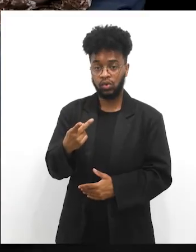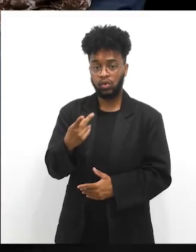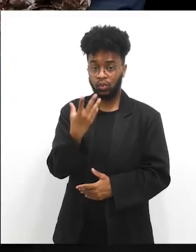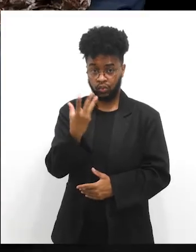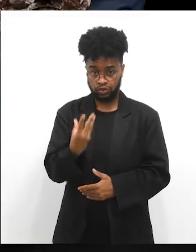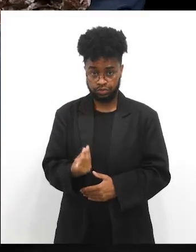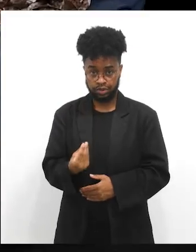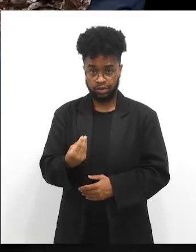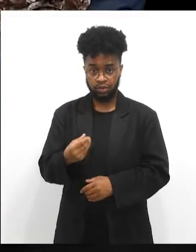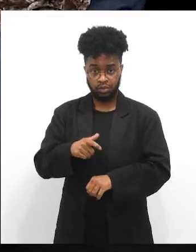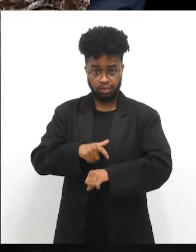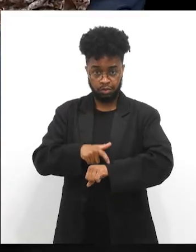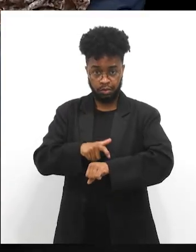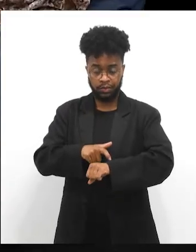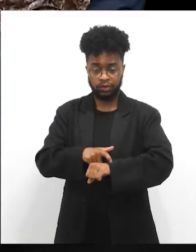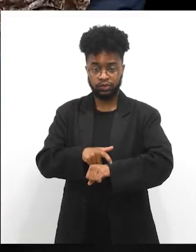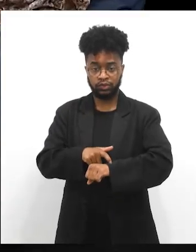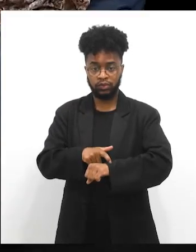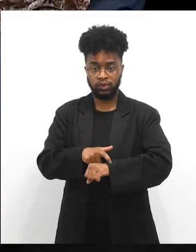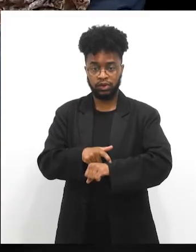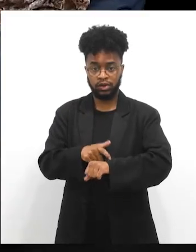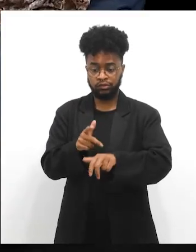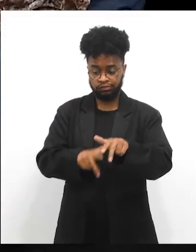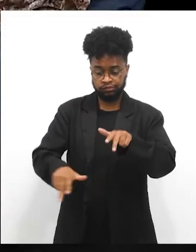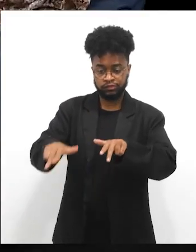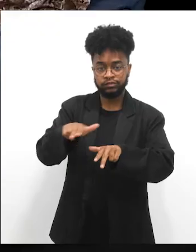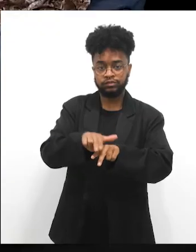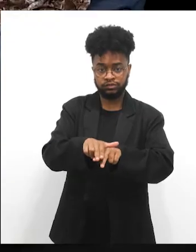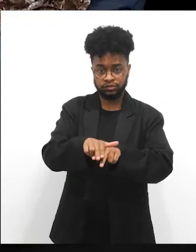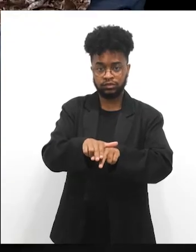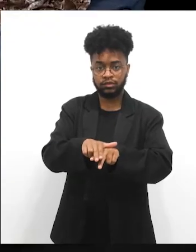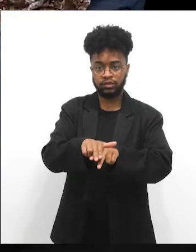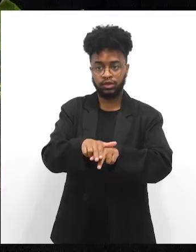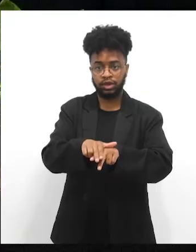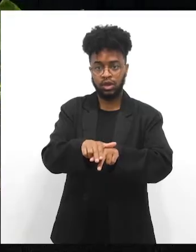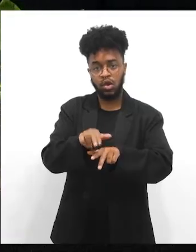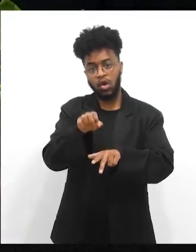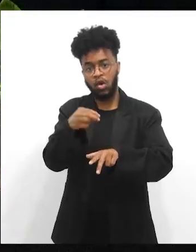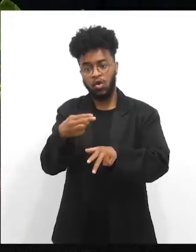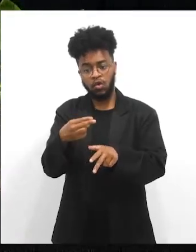diz que o espírito, quando ele vai, ele